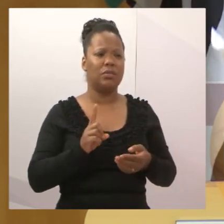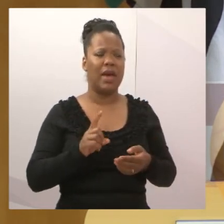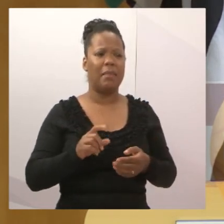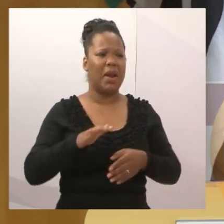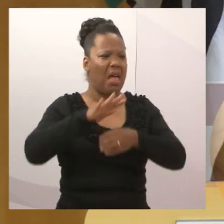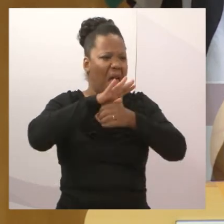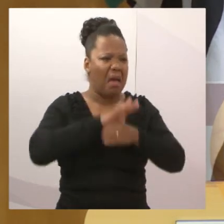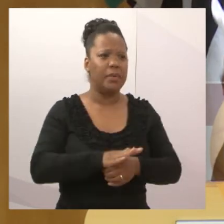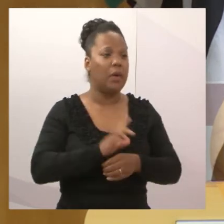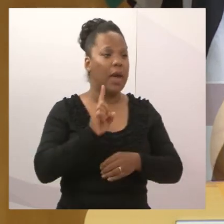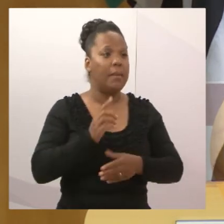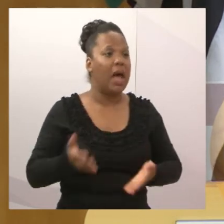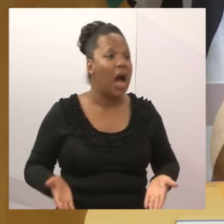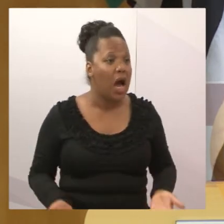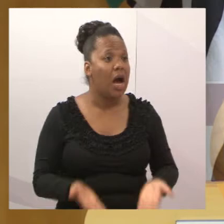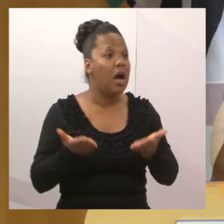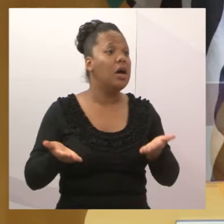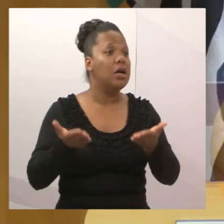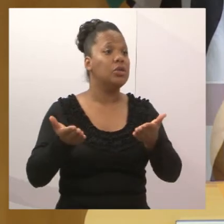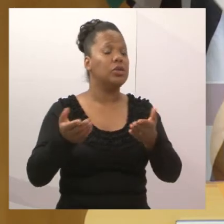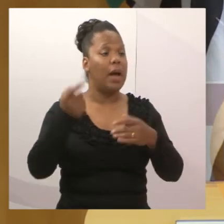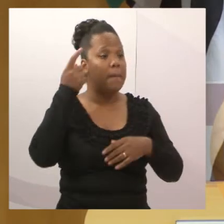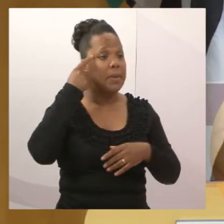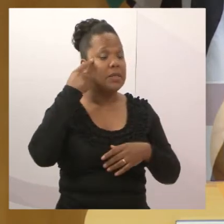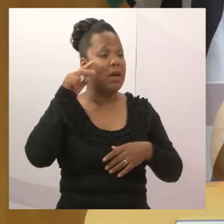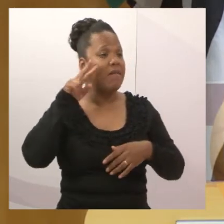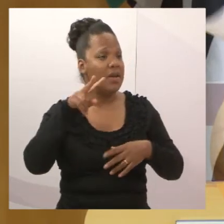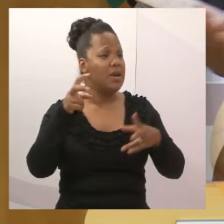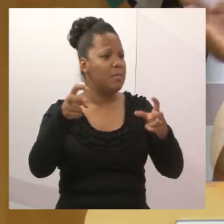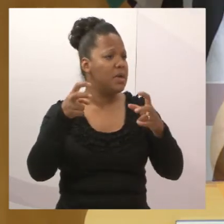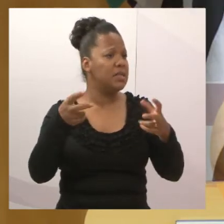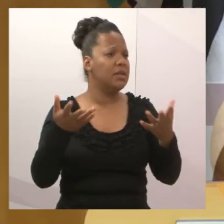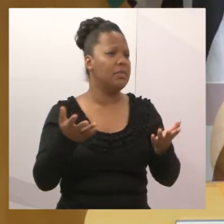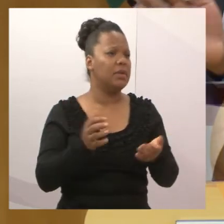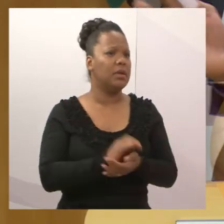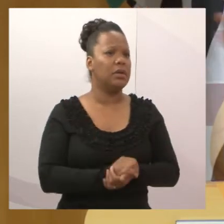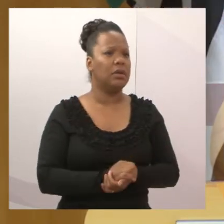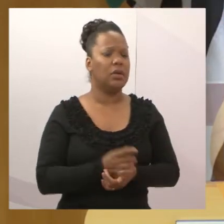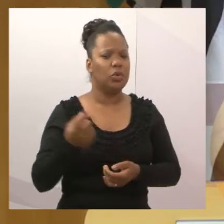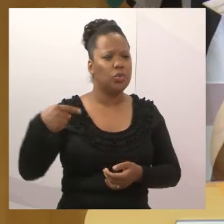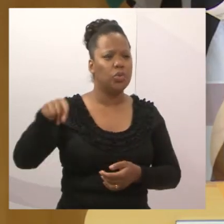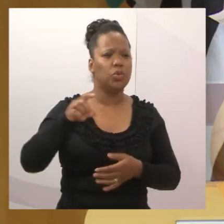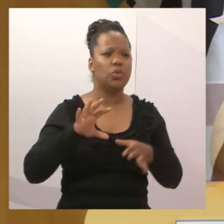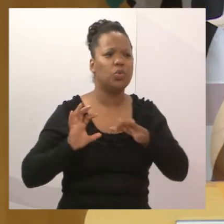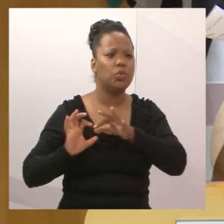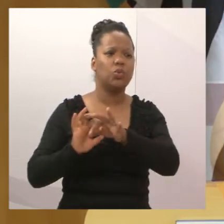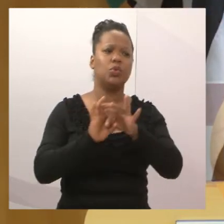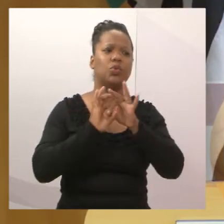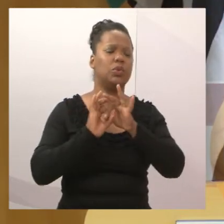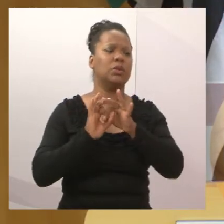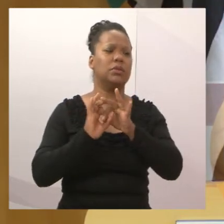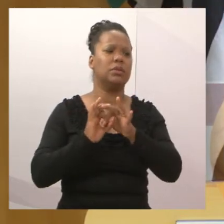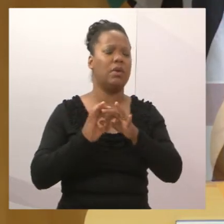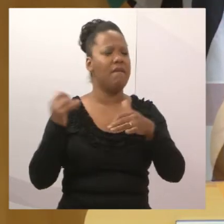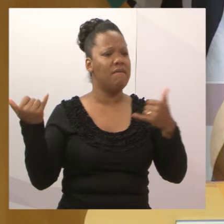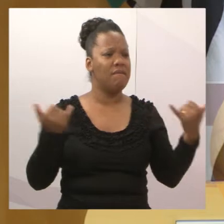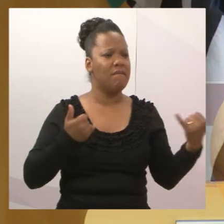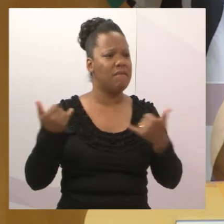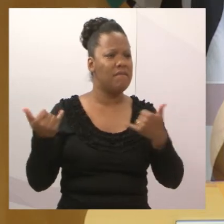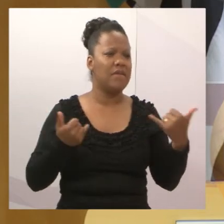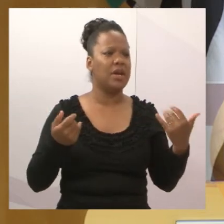acho que nós temos que trabalhar em conjunto, temos que trabalhar junto, agora ambas as partes têm que ouvir, né? E aqui